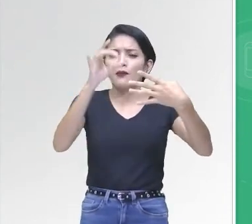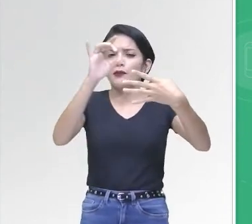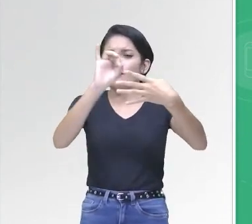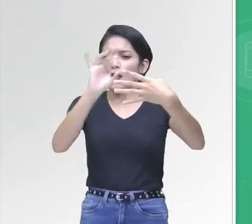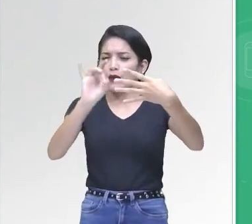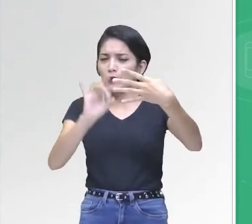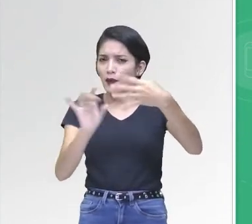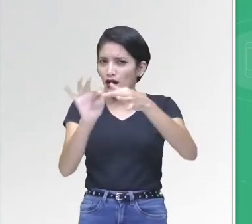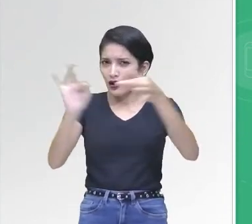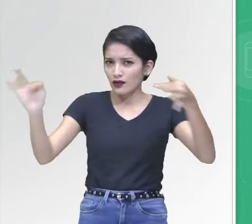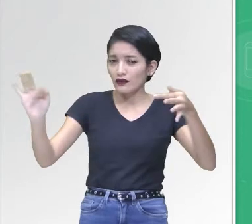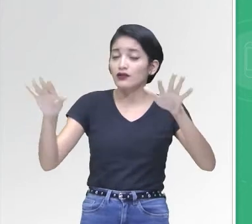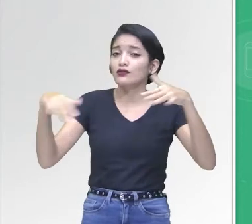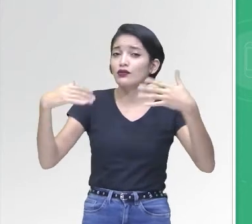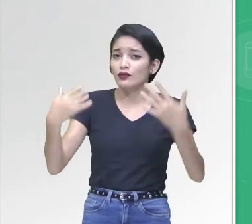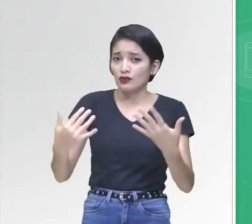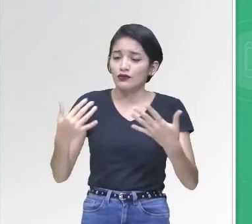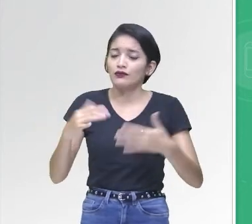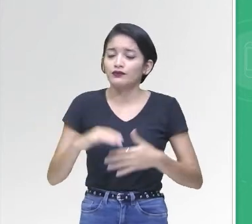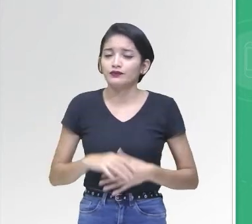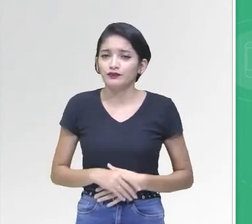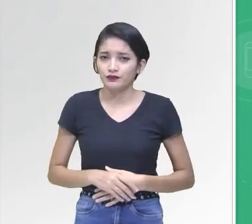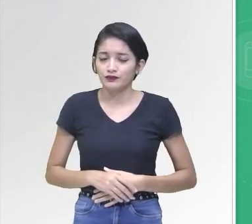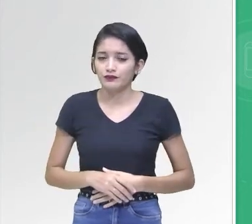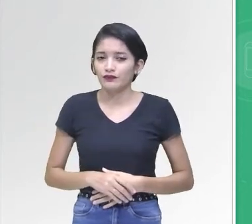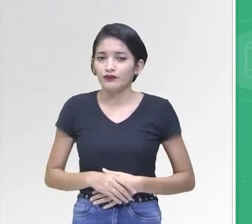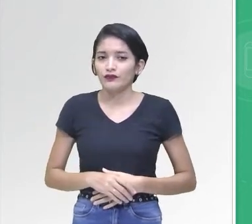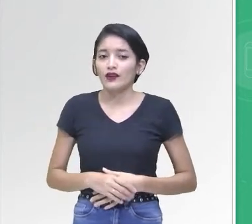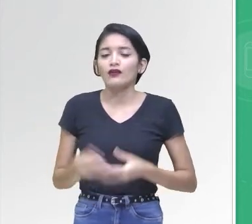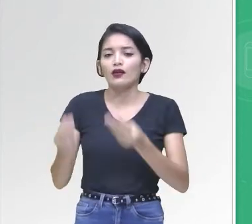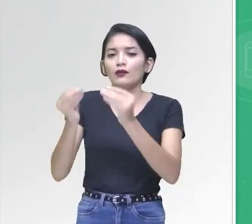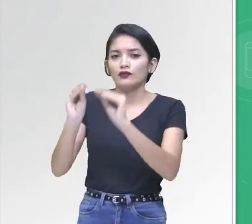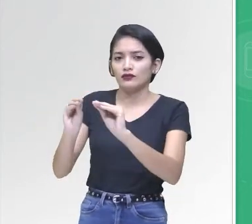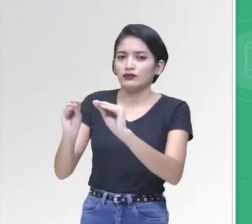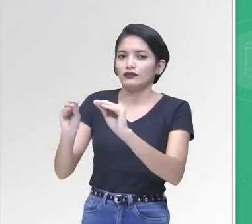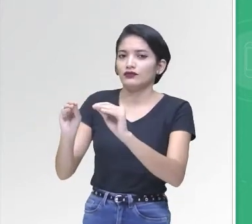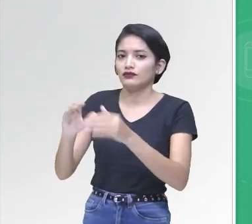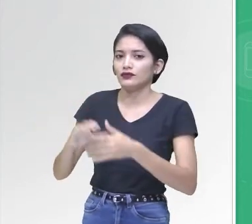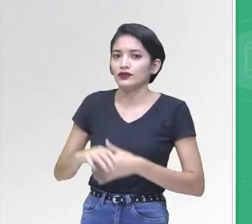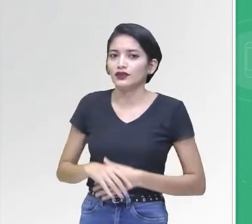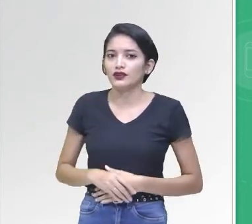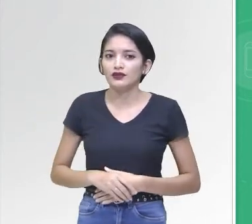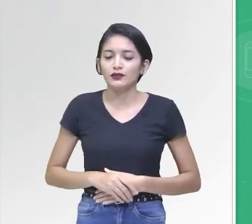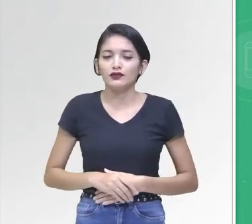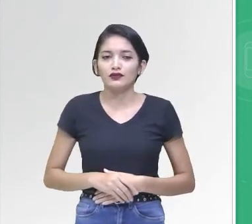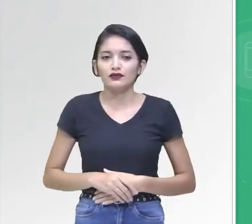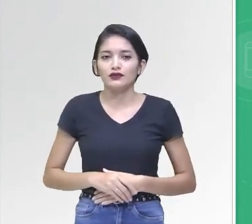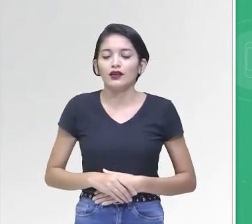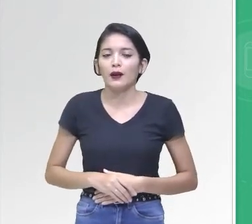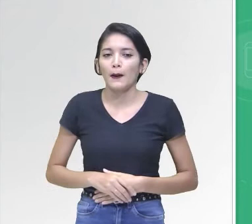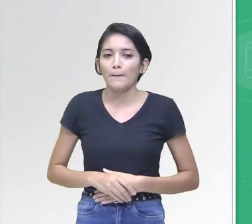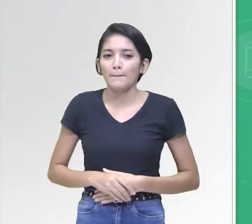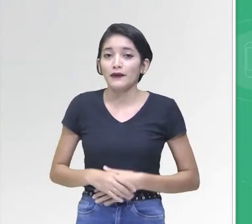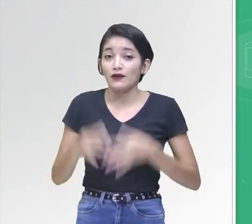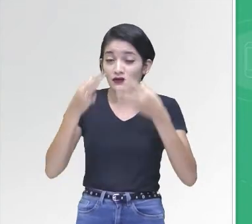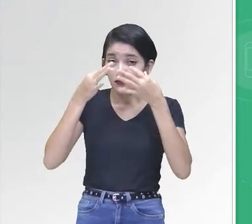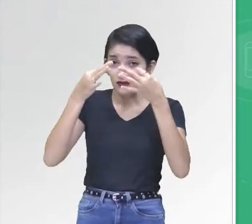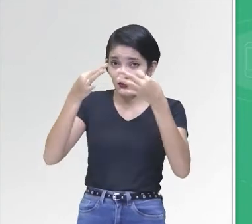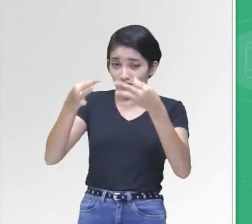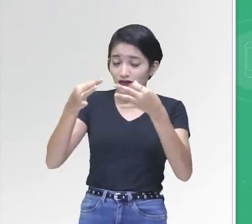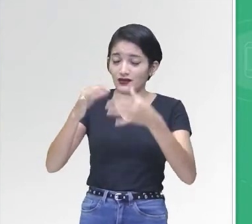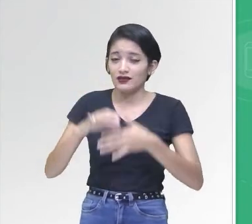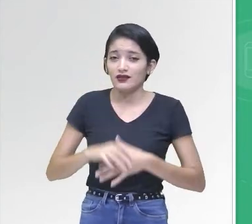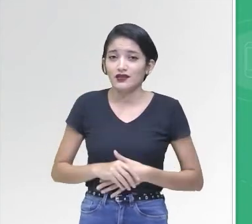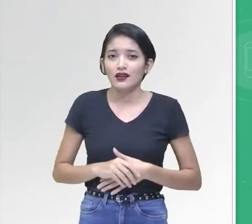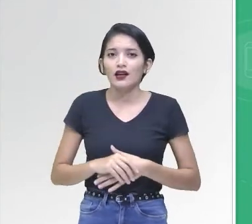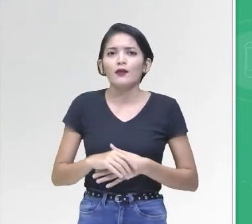indica qual é o sujeito. Se não indicar o sujeito, ela indica o pronome pessoal. Fiquem atentos para isso. E eu gostaria que